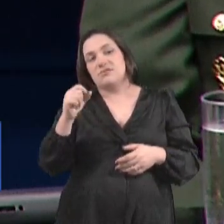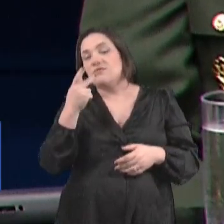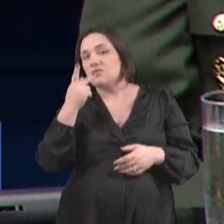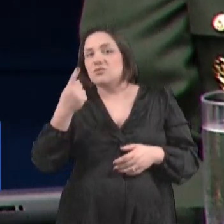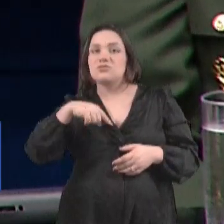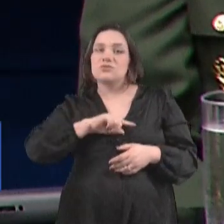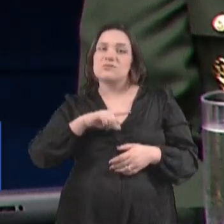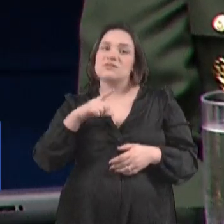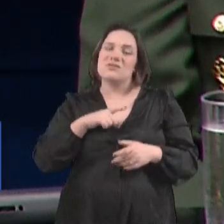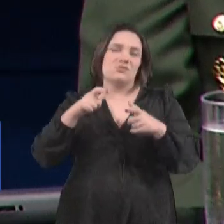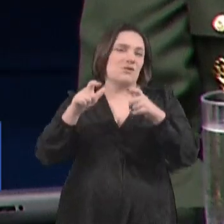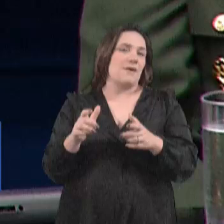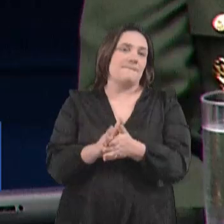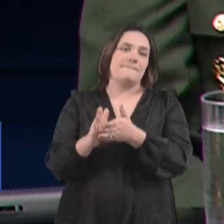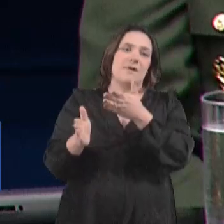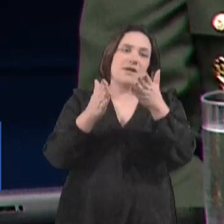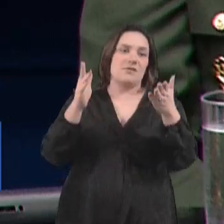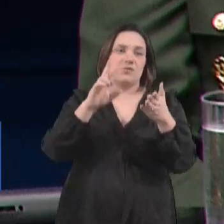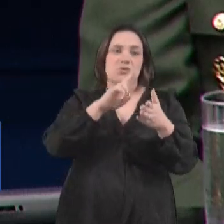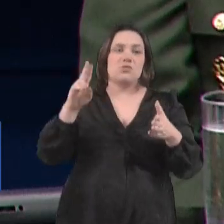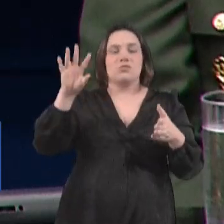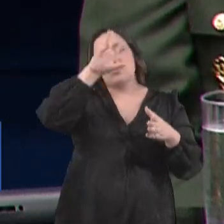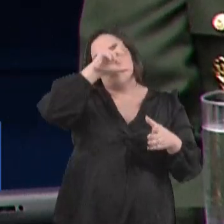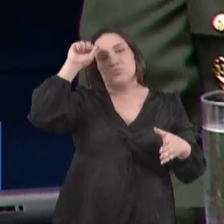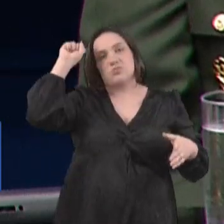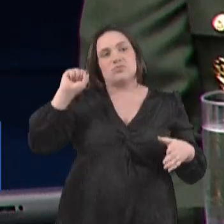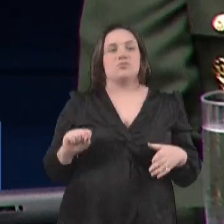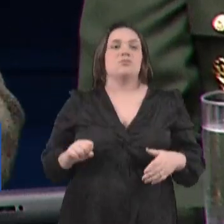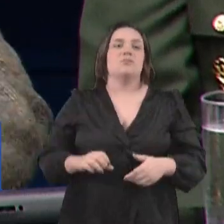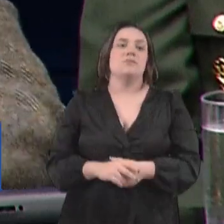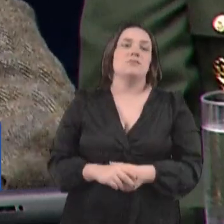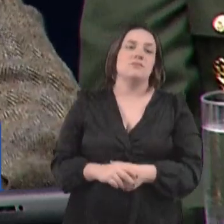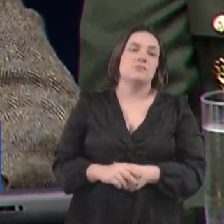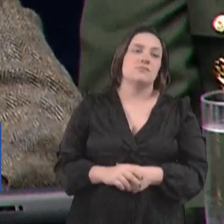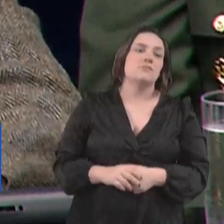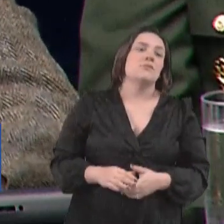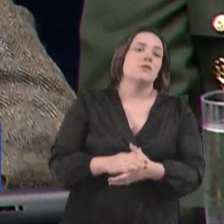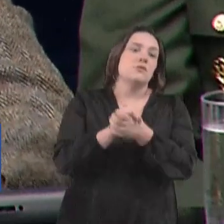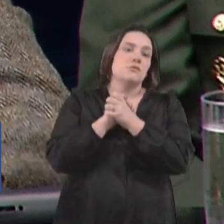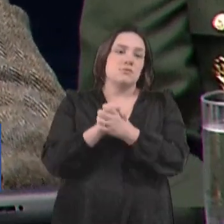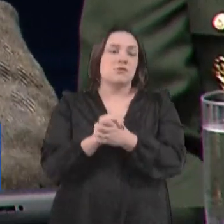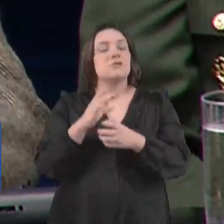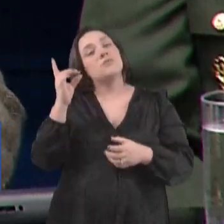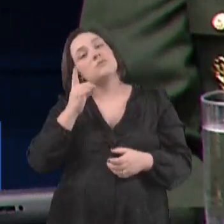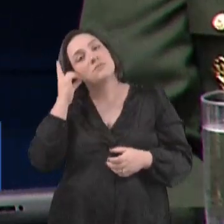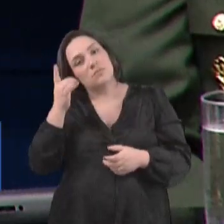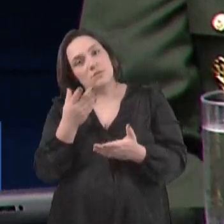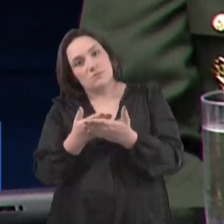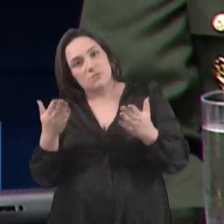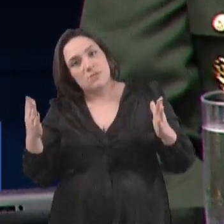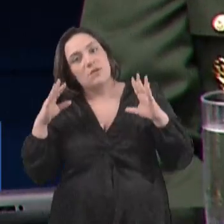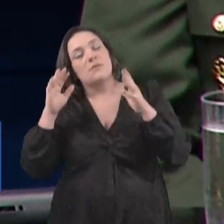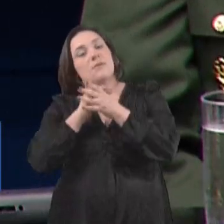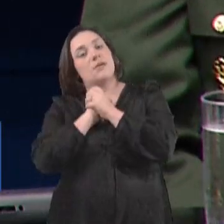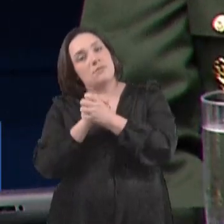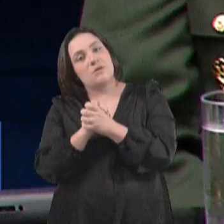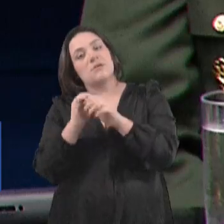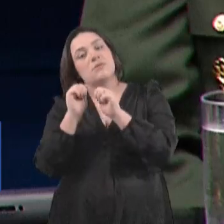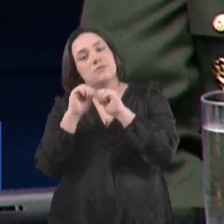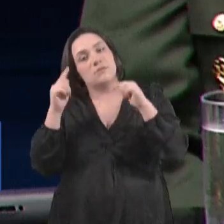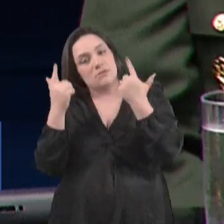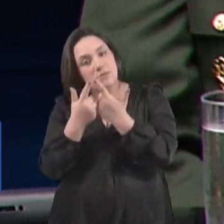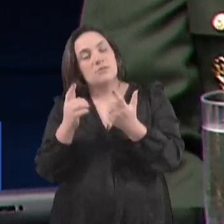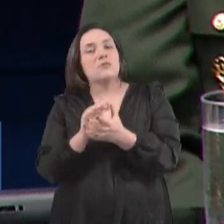terra maravilhosa chamada Mato Grosso do Sul. Parabéns, meu deputado, parabéns à Assembleia